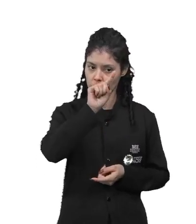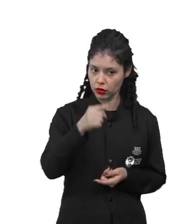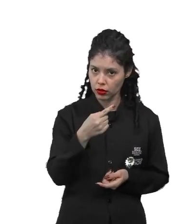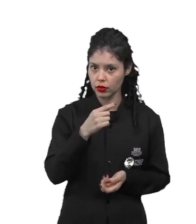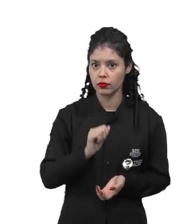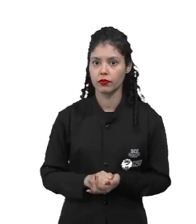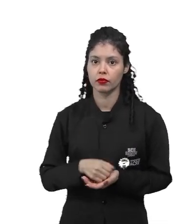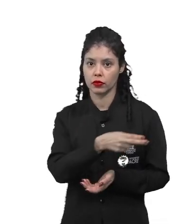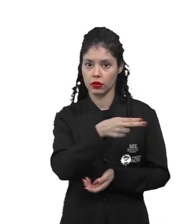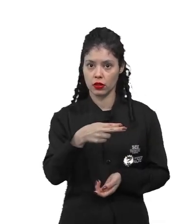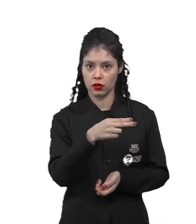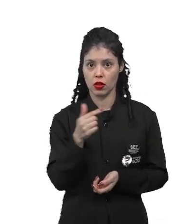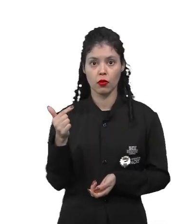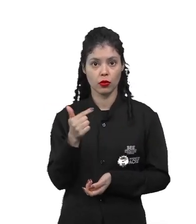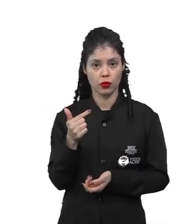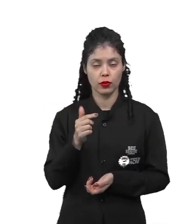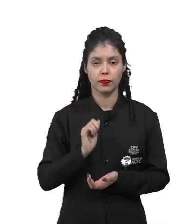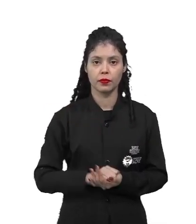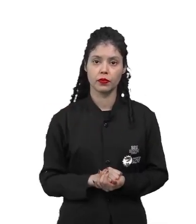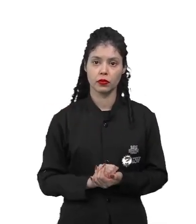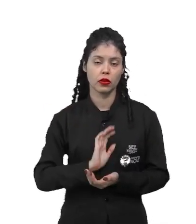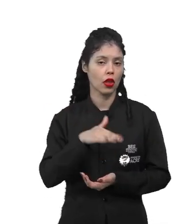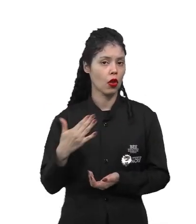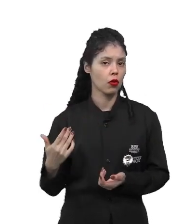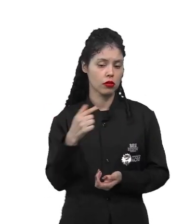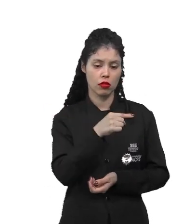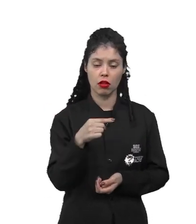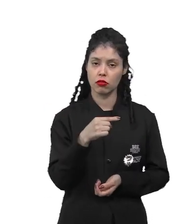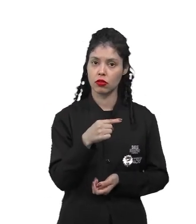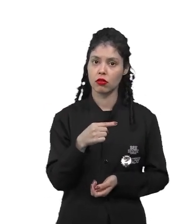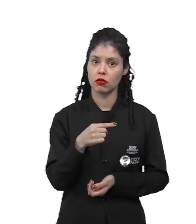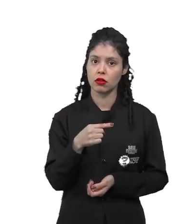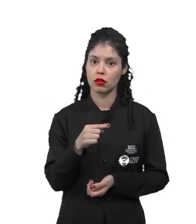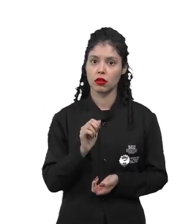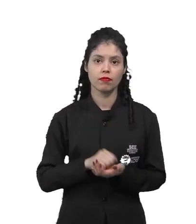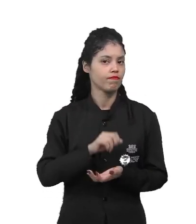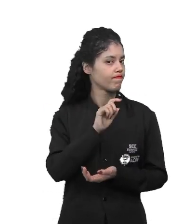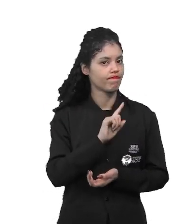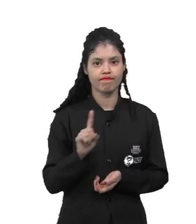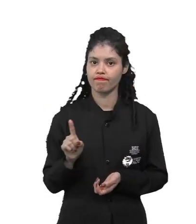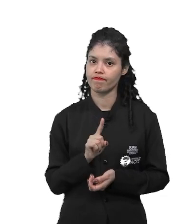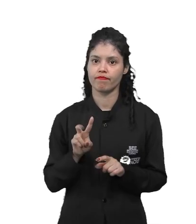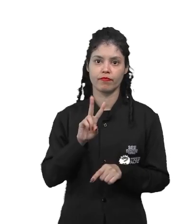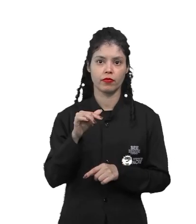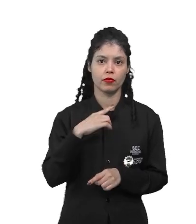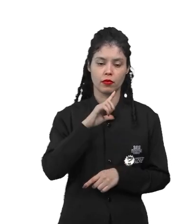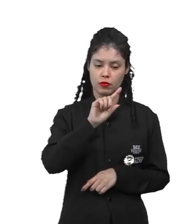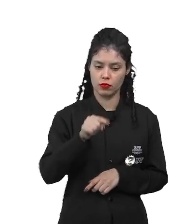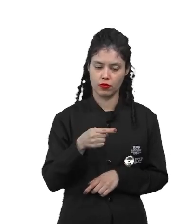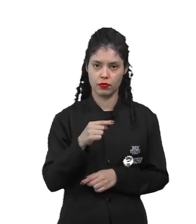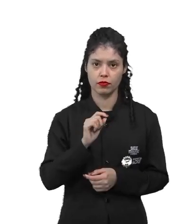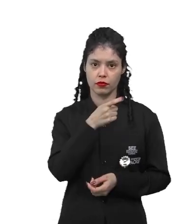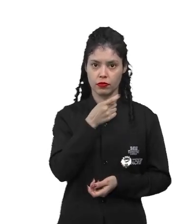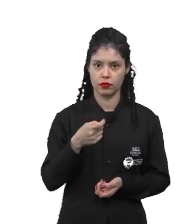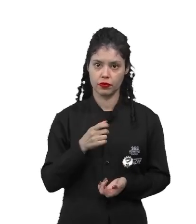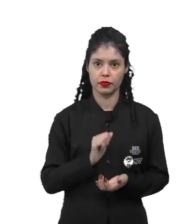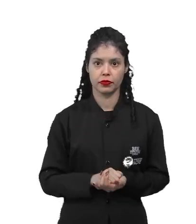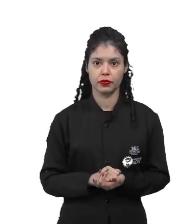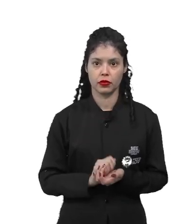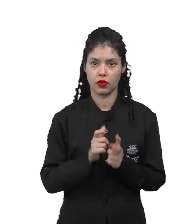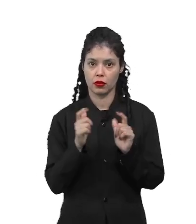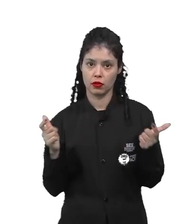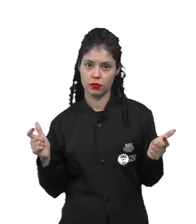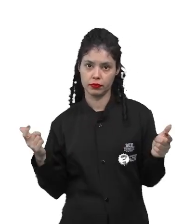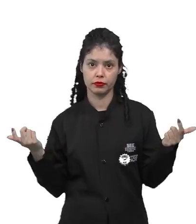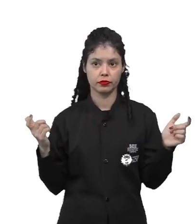igual a x2'. E quando o delta for negativo, não toca o eixo x, tá bom? Não importa se é